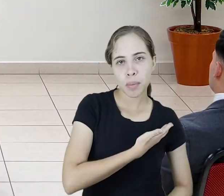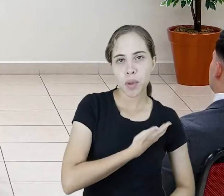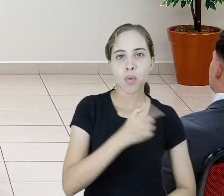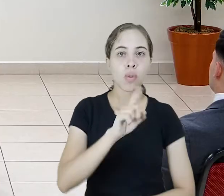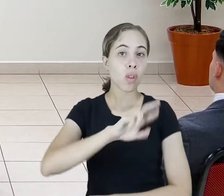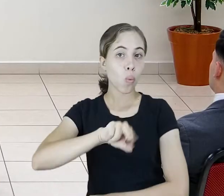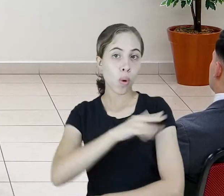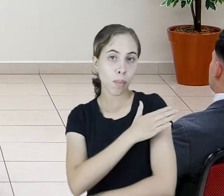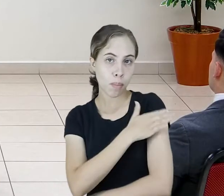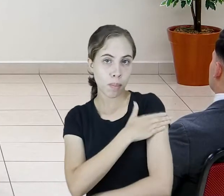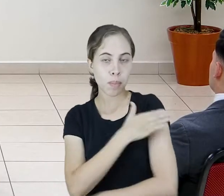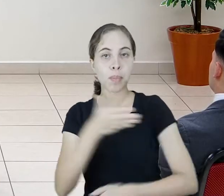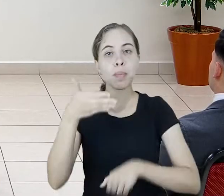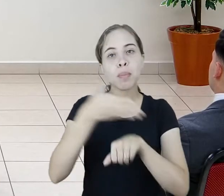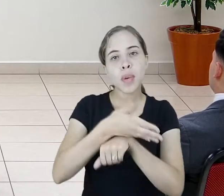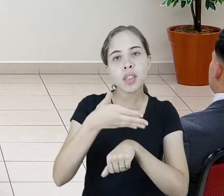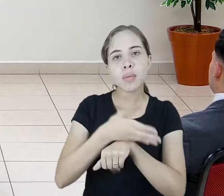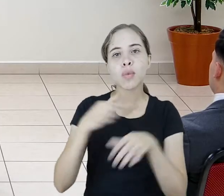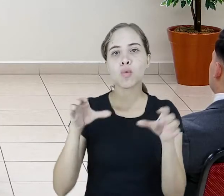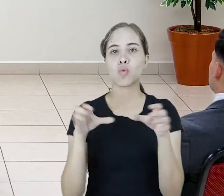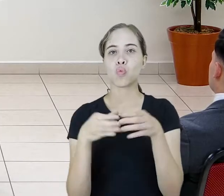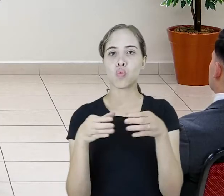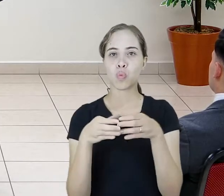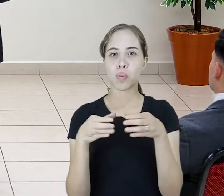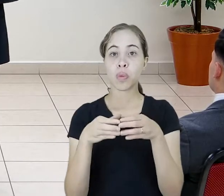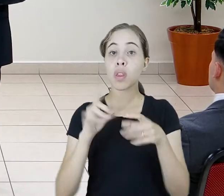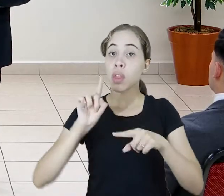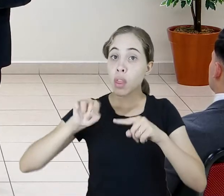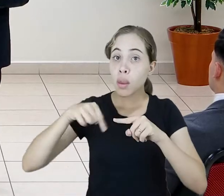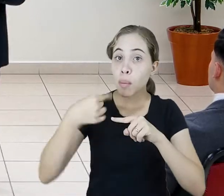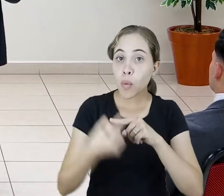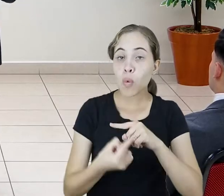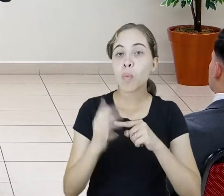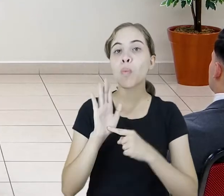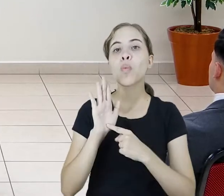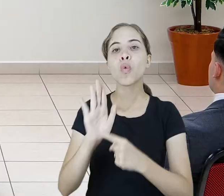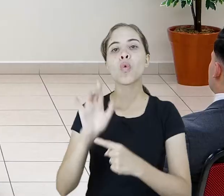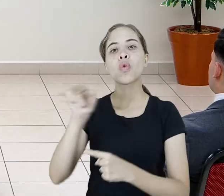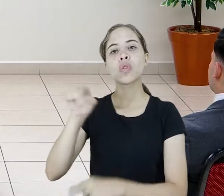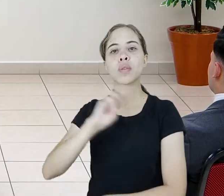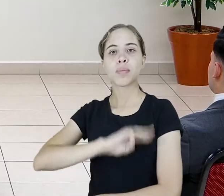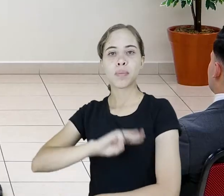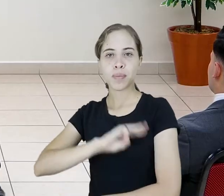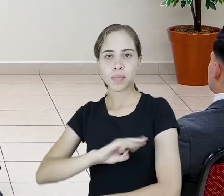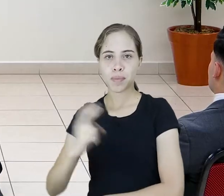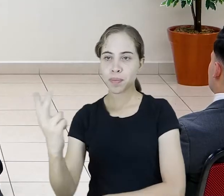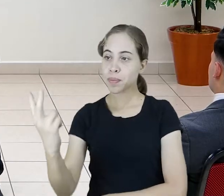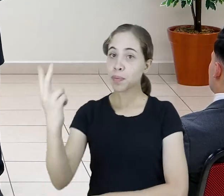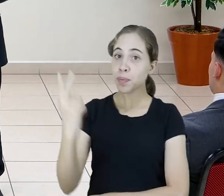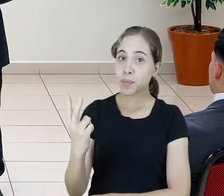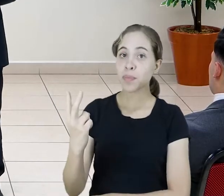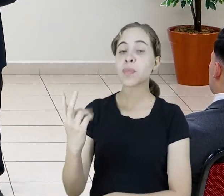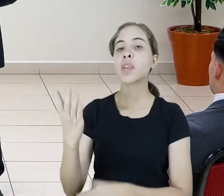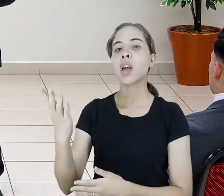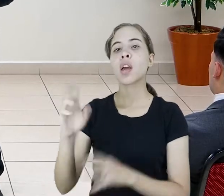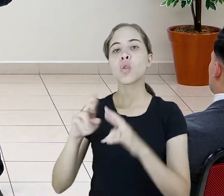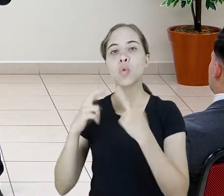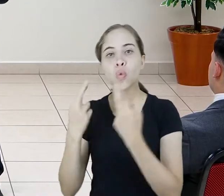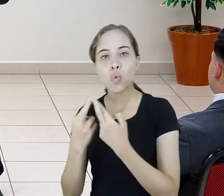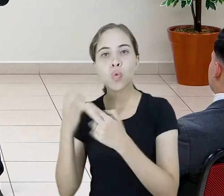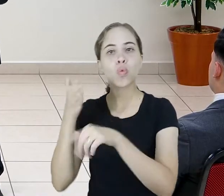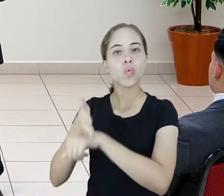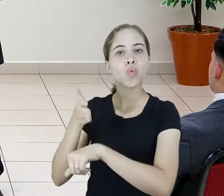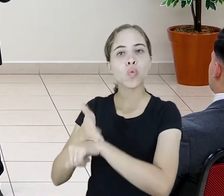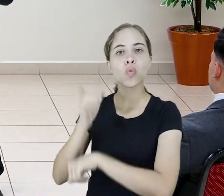a participar das classes. Depois eles são apresentados aos missionários, vão nas reuniões de domingo,